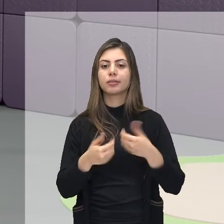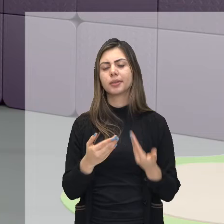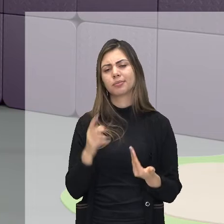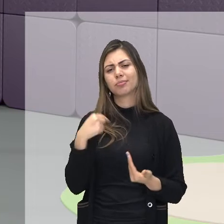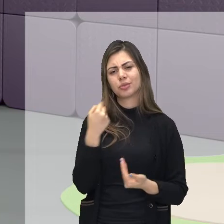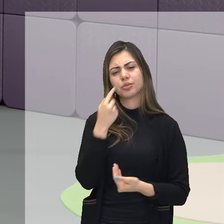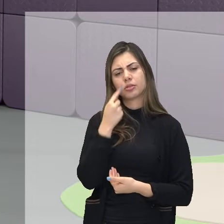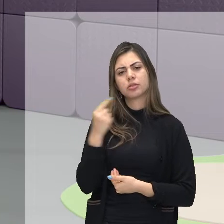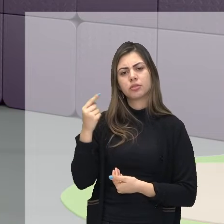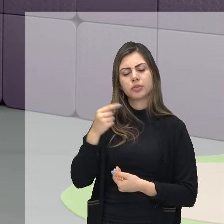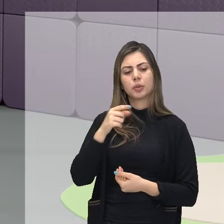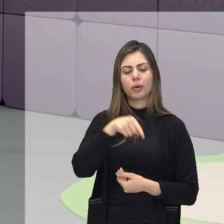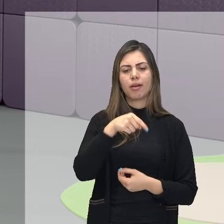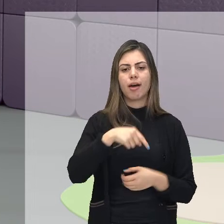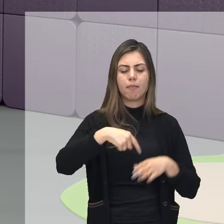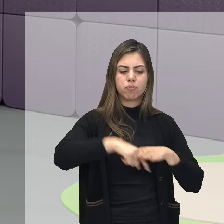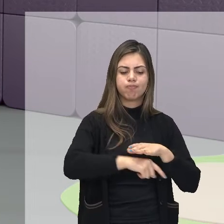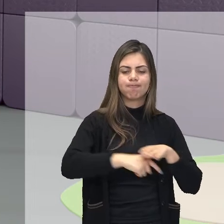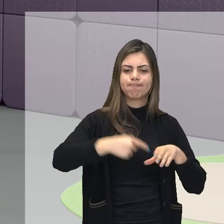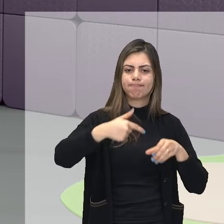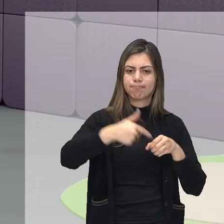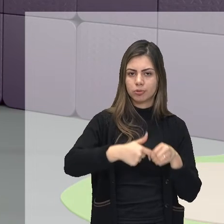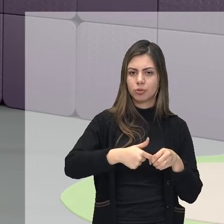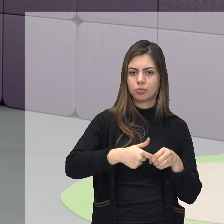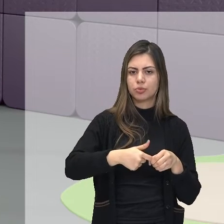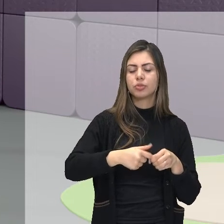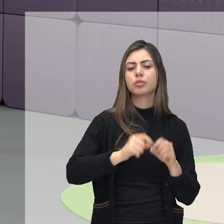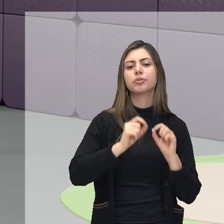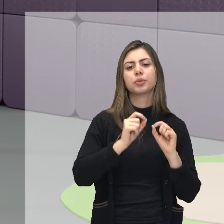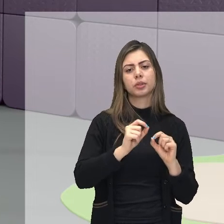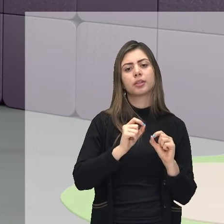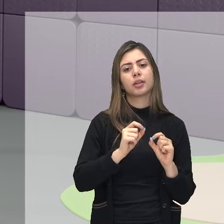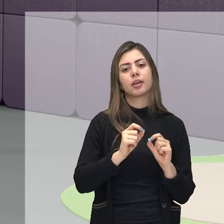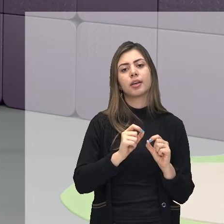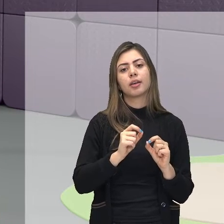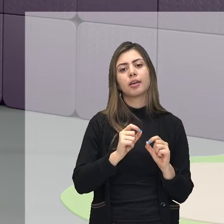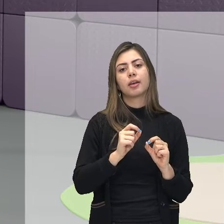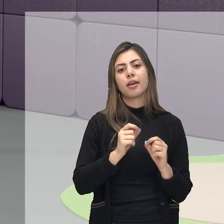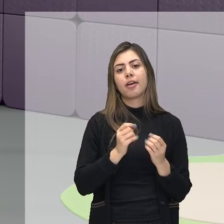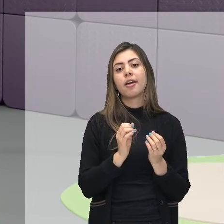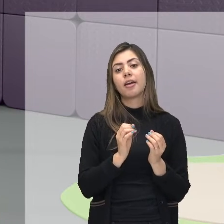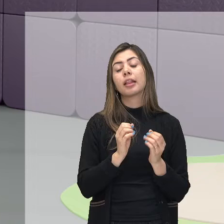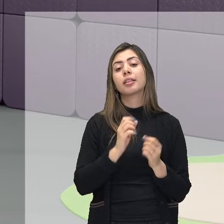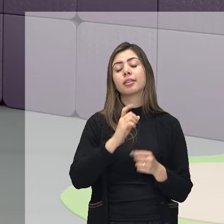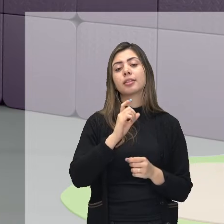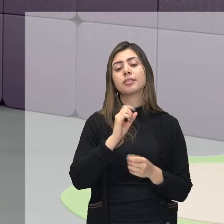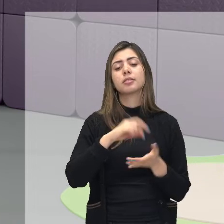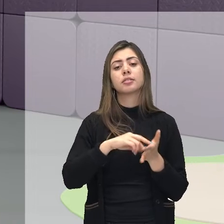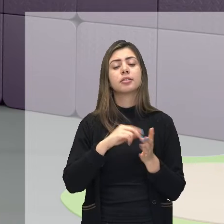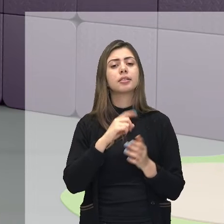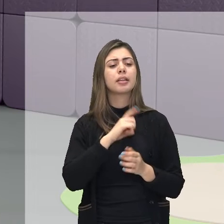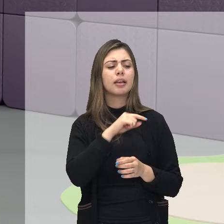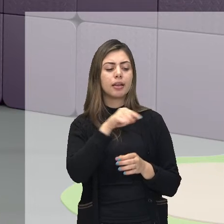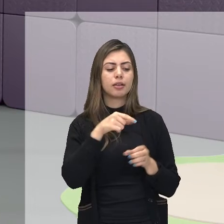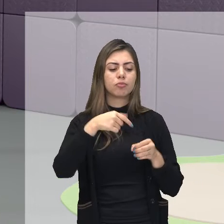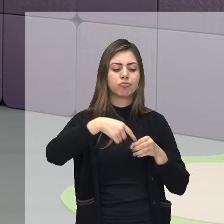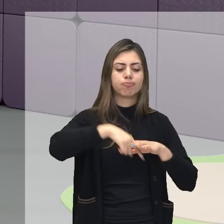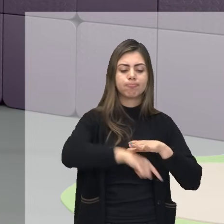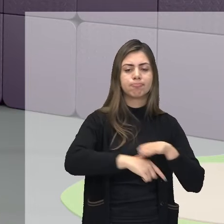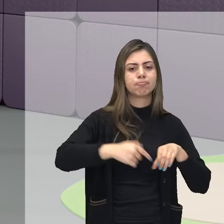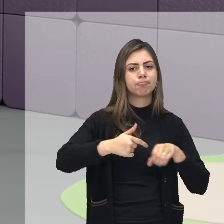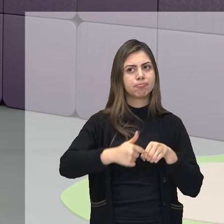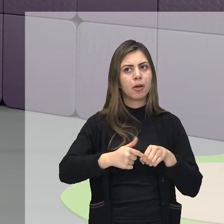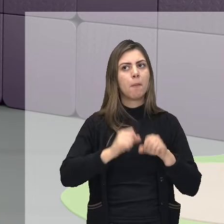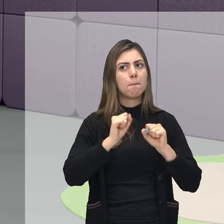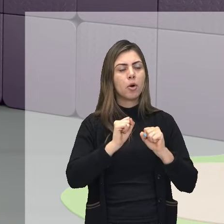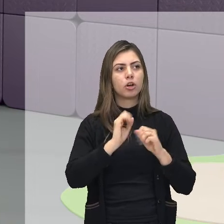que esses combustíveis fósseis, eles são finitos, o que quer dizer que eles podem acabar,